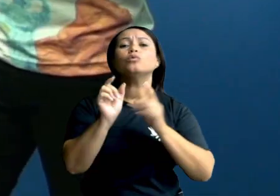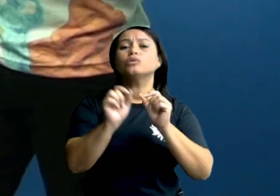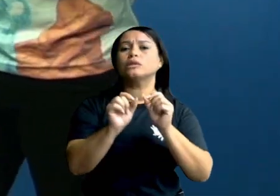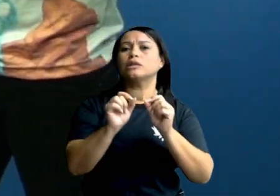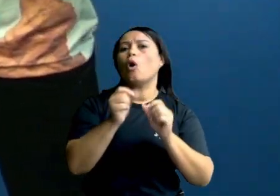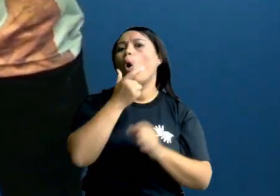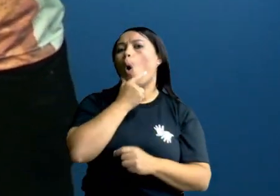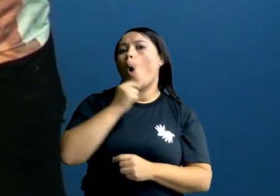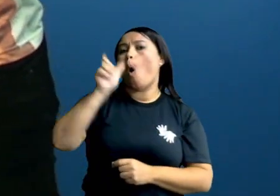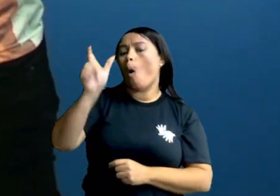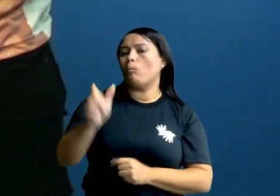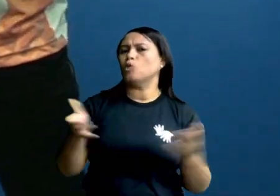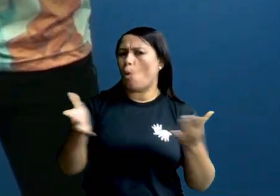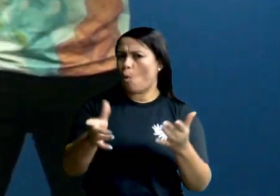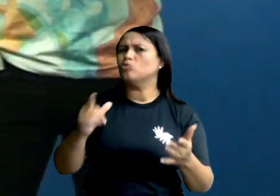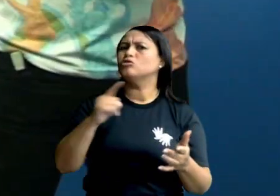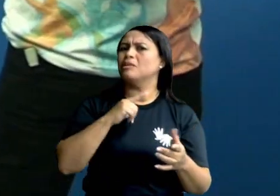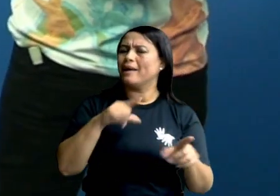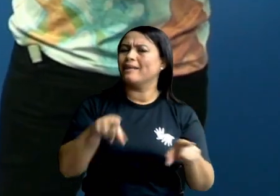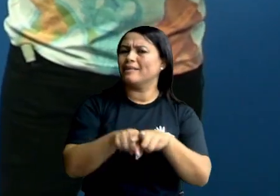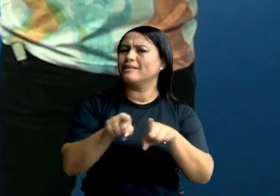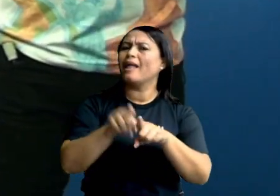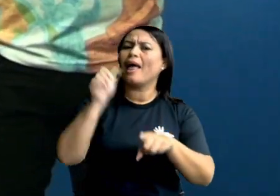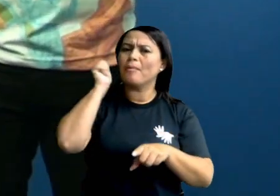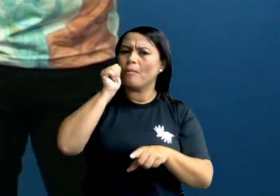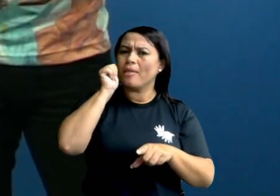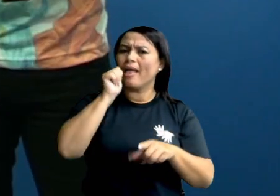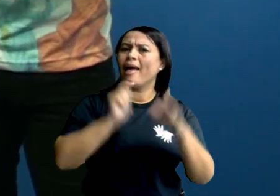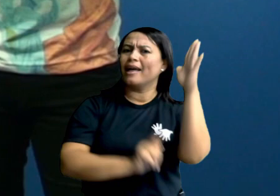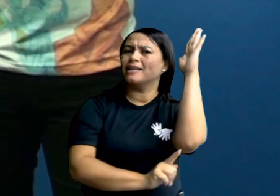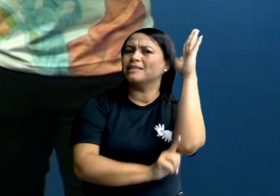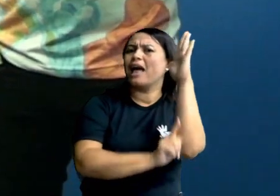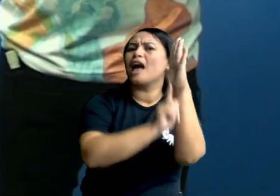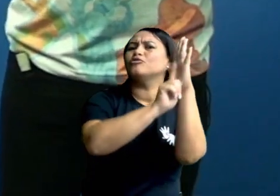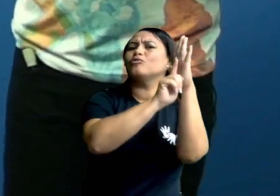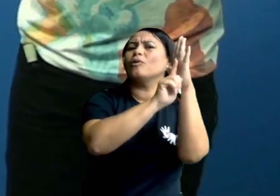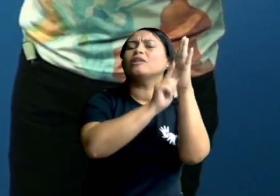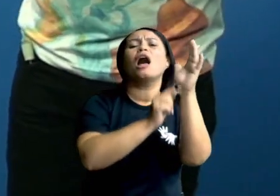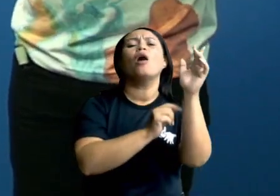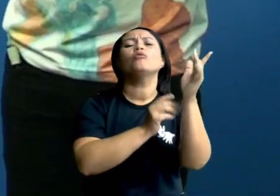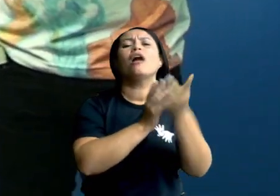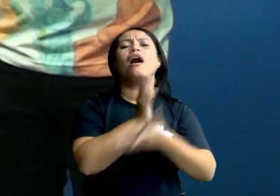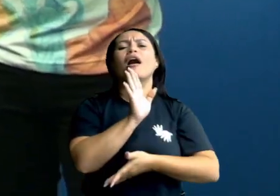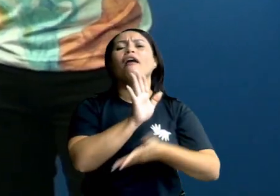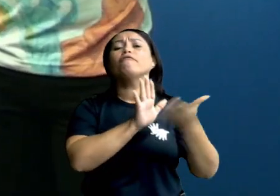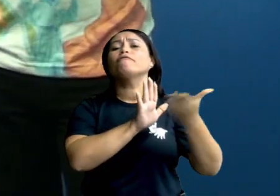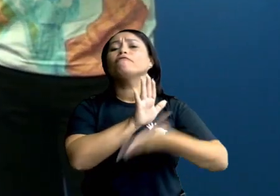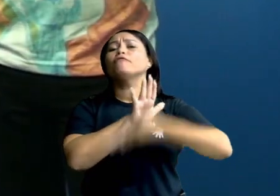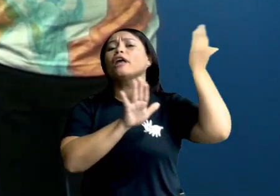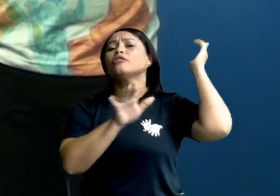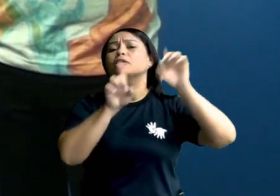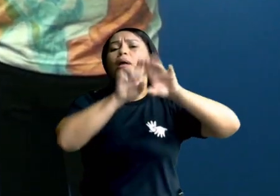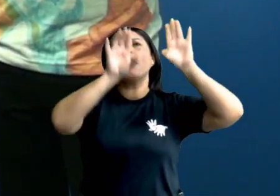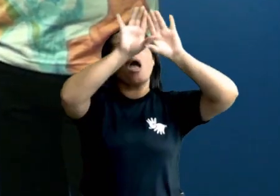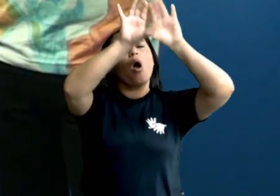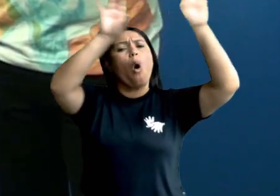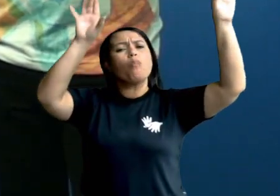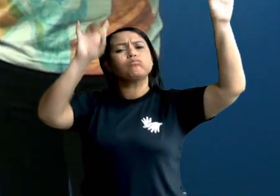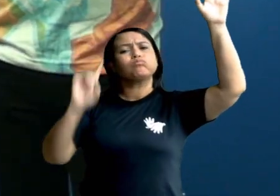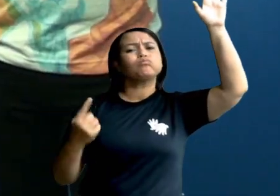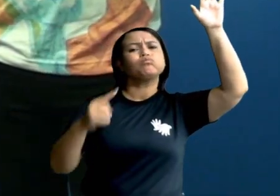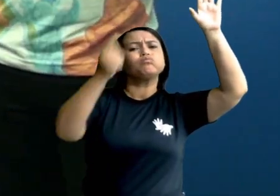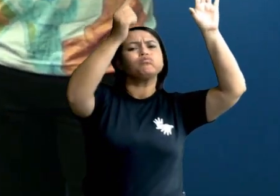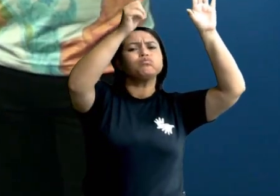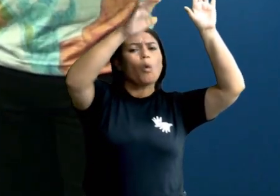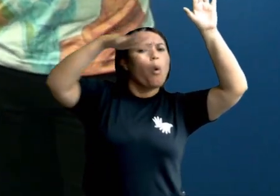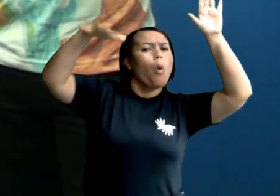né? E hoje você tem também mulheres astronautas fazendo viagens, né, espaciais, e isso é interessante demais,